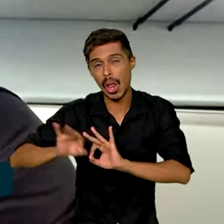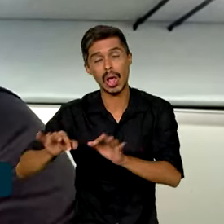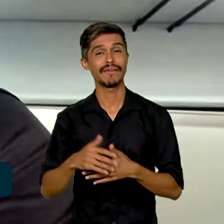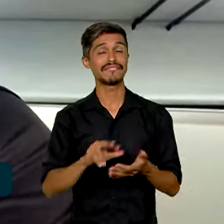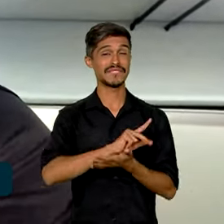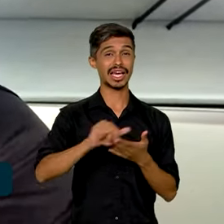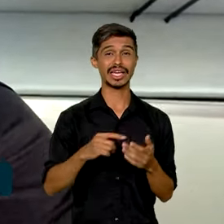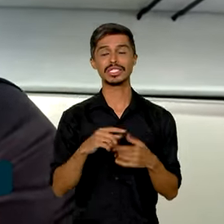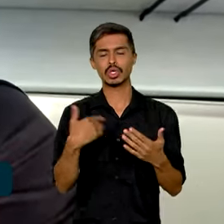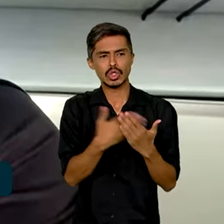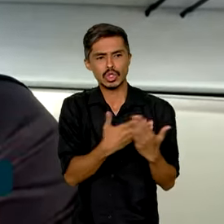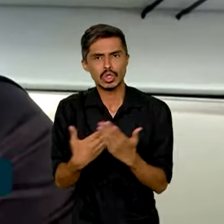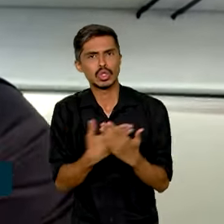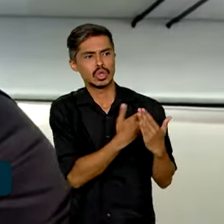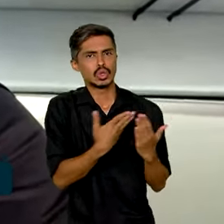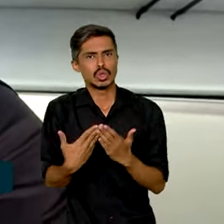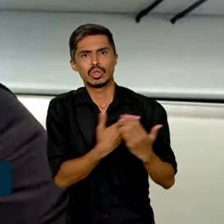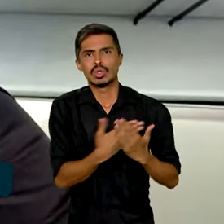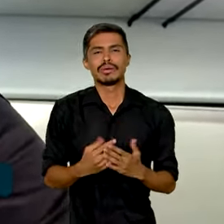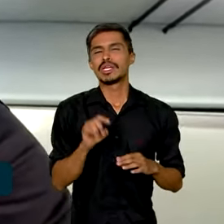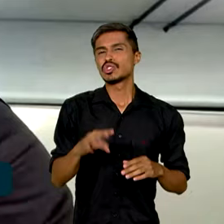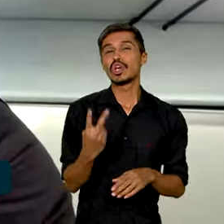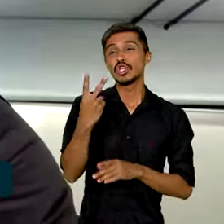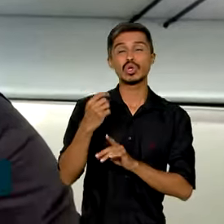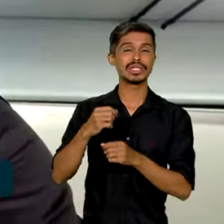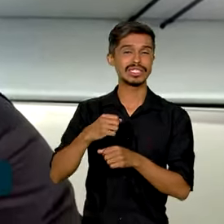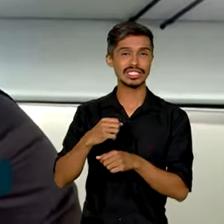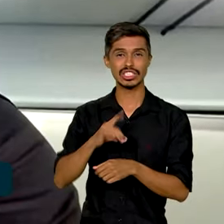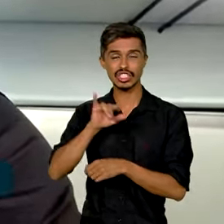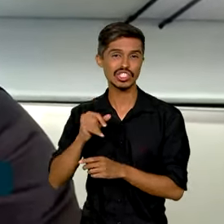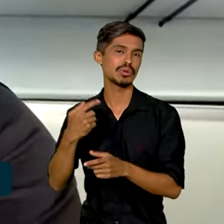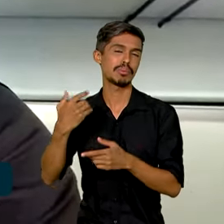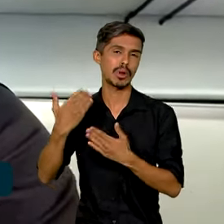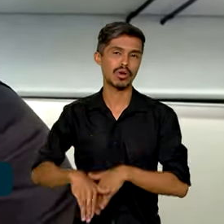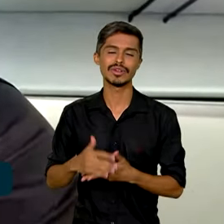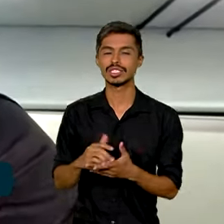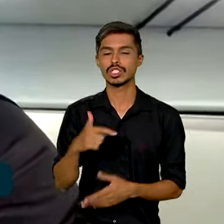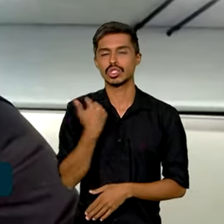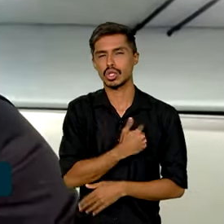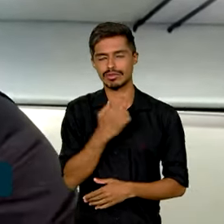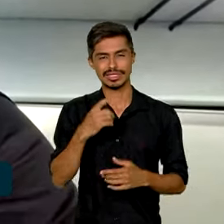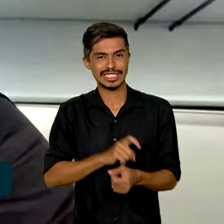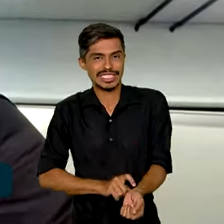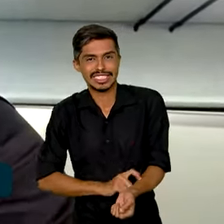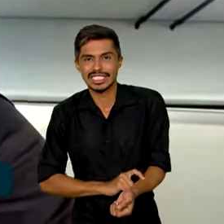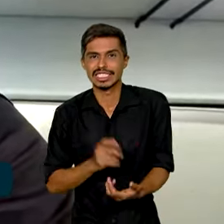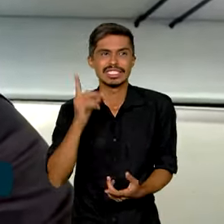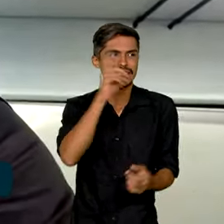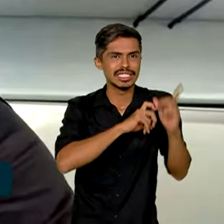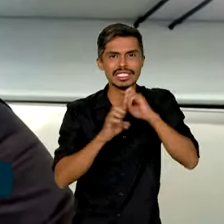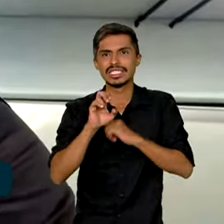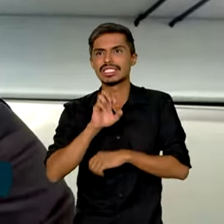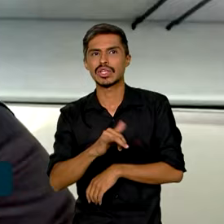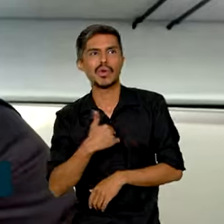a gente estuda o ano todo praticamente para 2 dias de prova, né? Para quem foca só em Enem, e a gente fica nervoso, fala, será que eu sou o suficiente? Será que eu